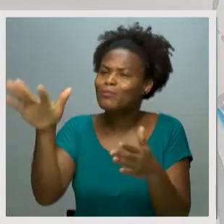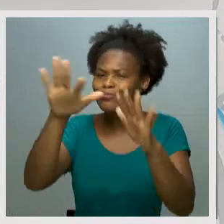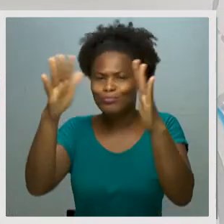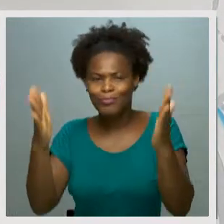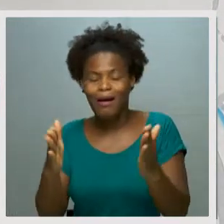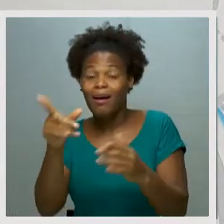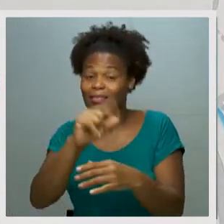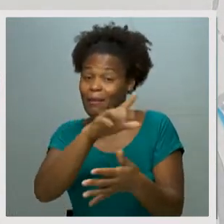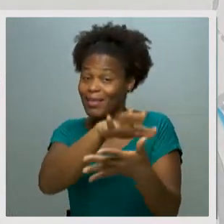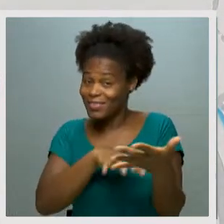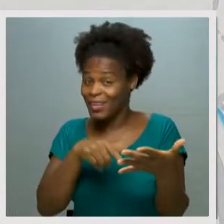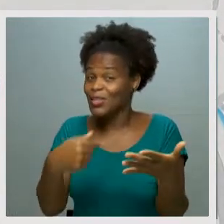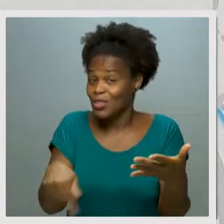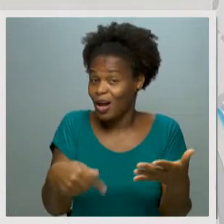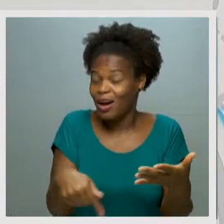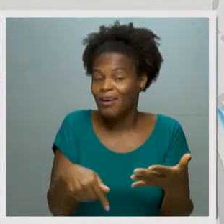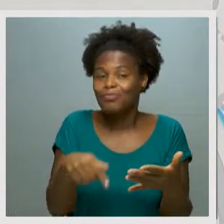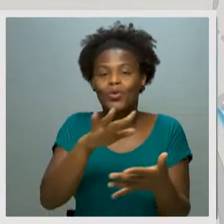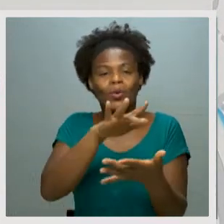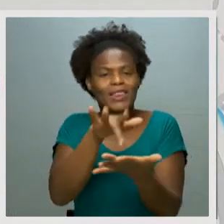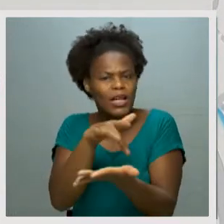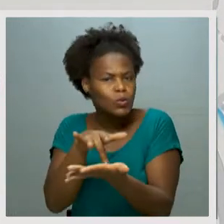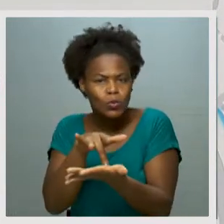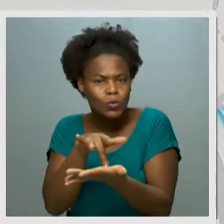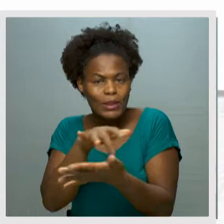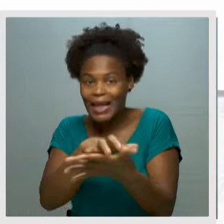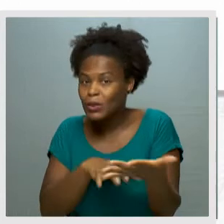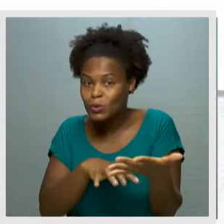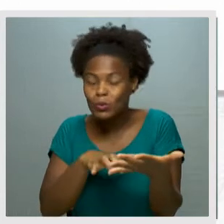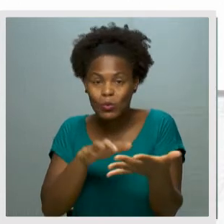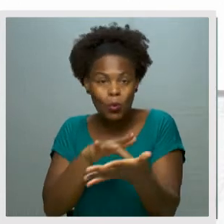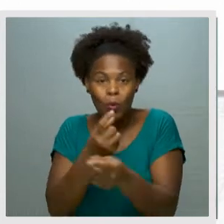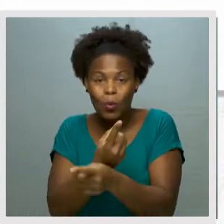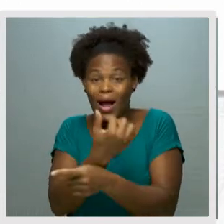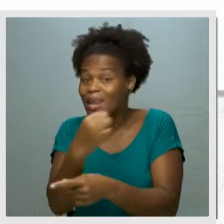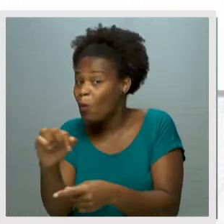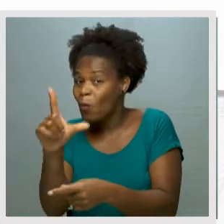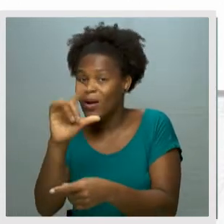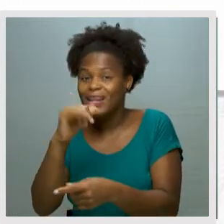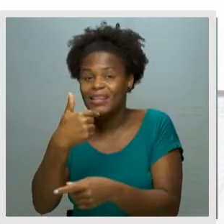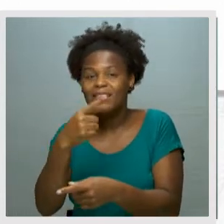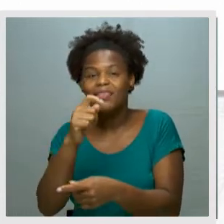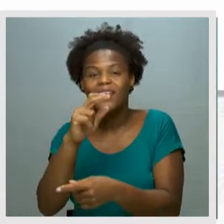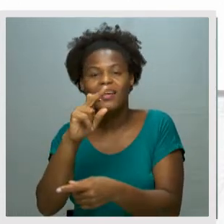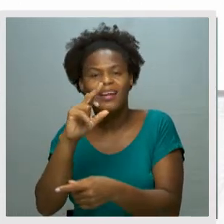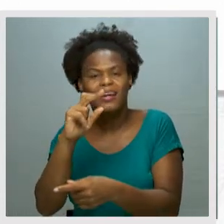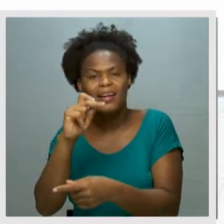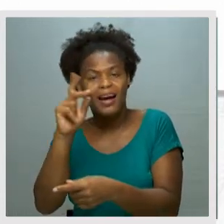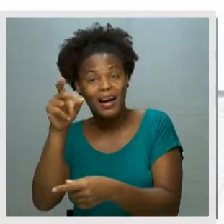também estão presentes nestes textos. Os textos não literários, o principal objetivo é transmitir